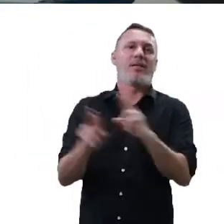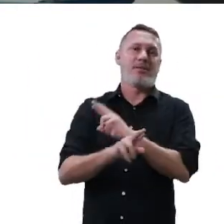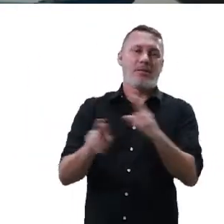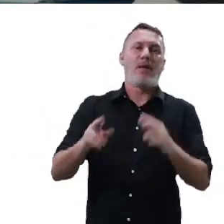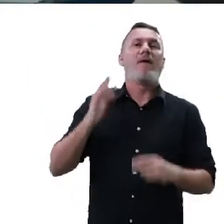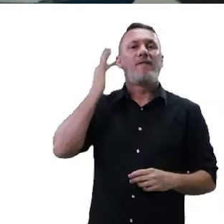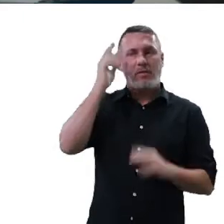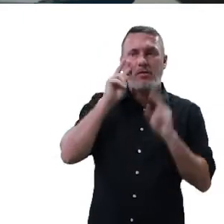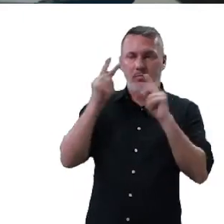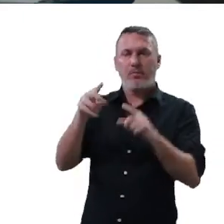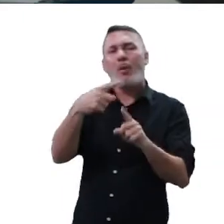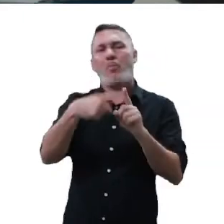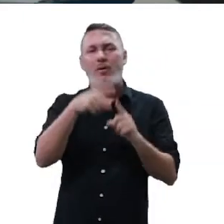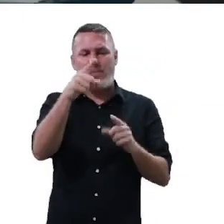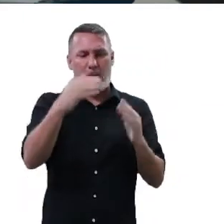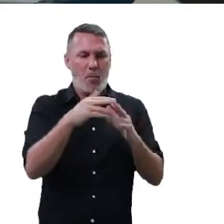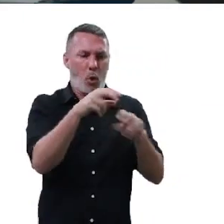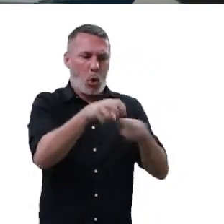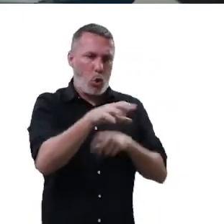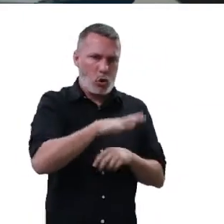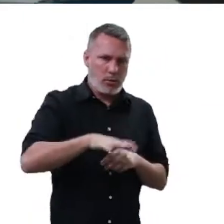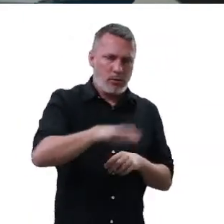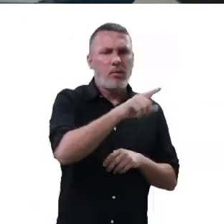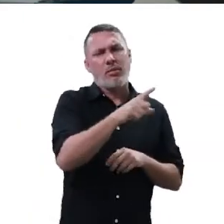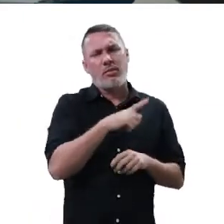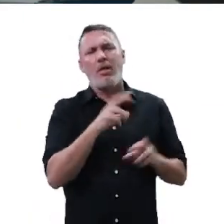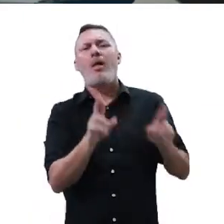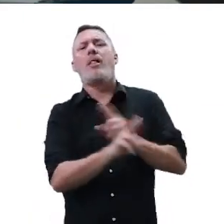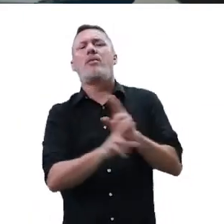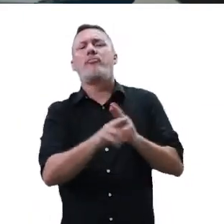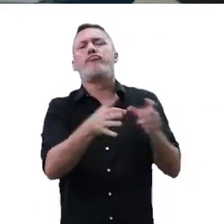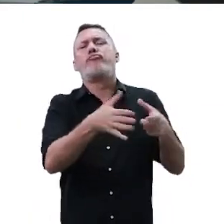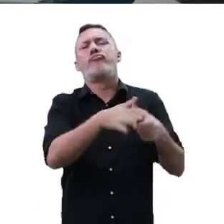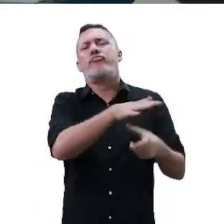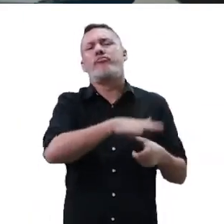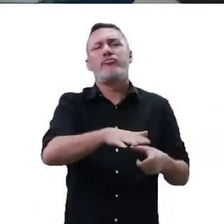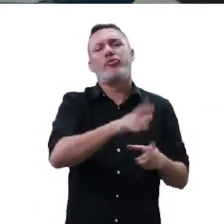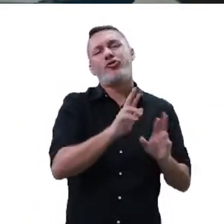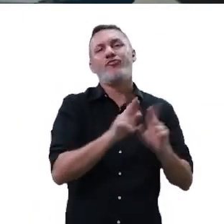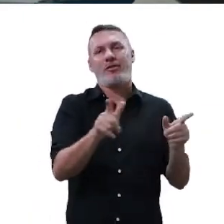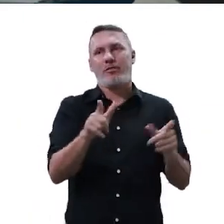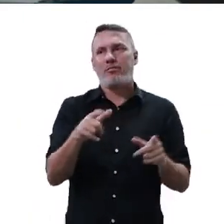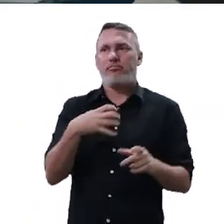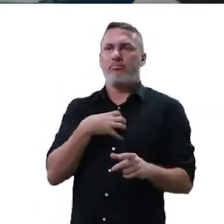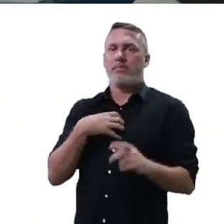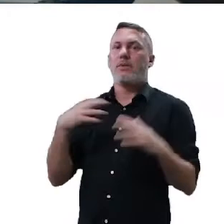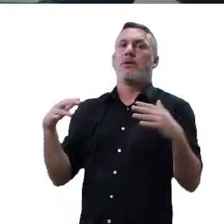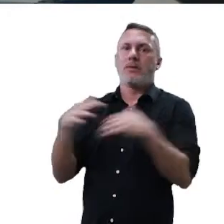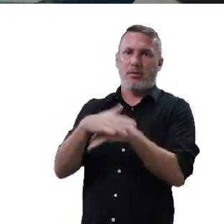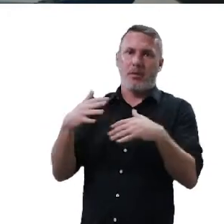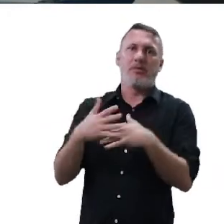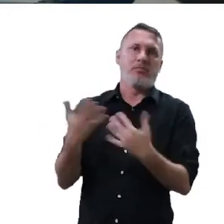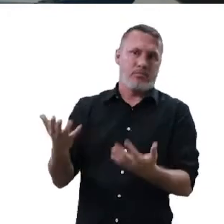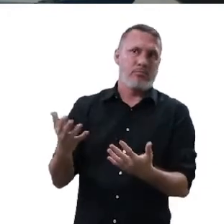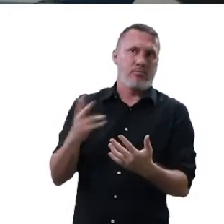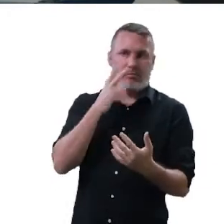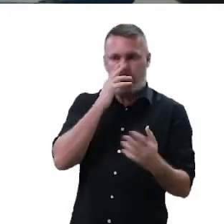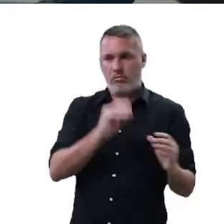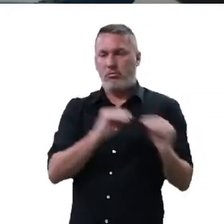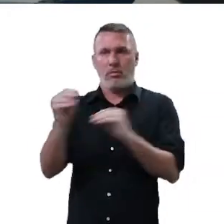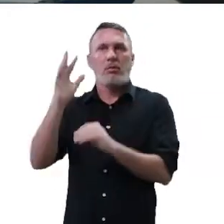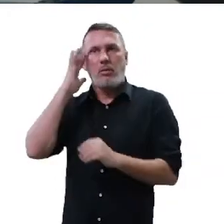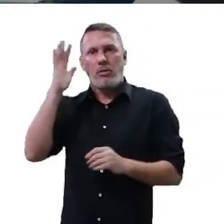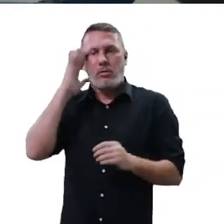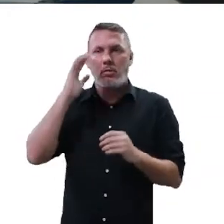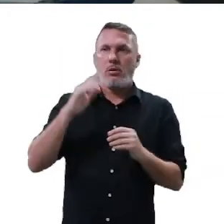você está numa sociedade rural, você não tem... as relações elas acontecem numa dinâmica diferente de quando